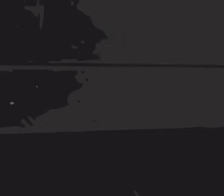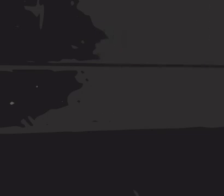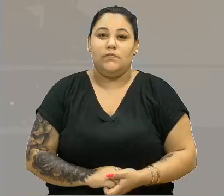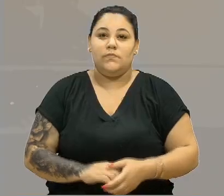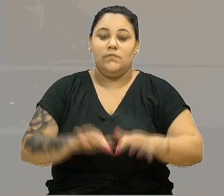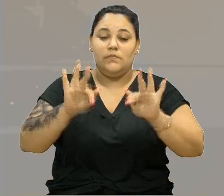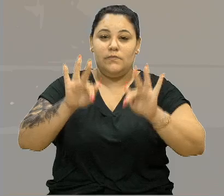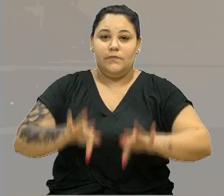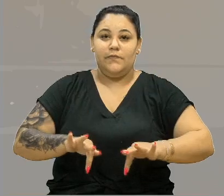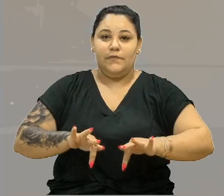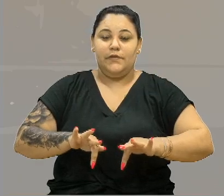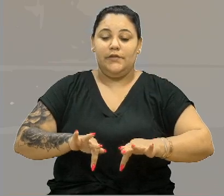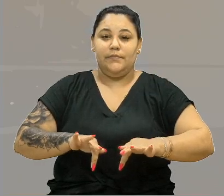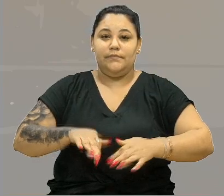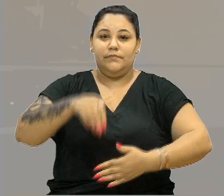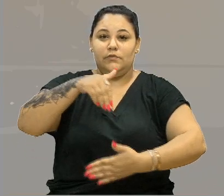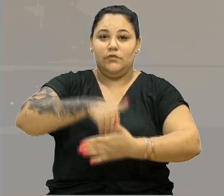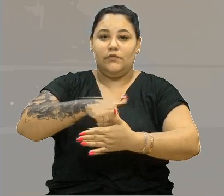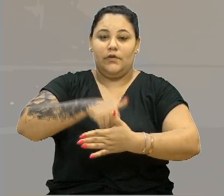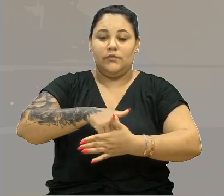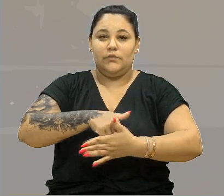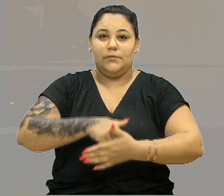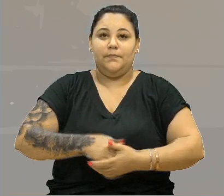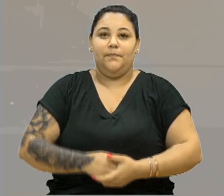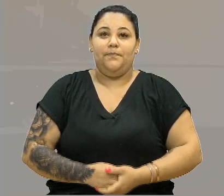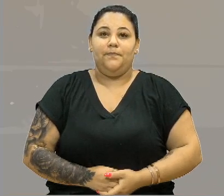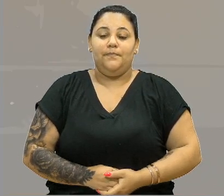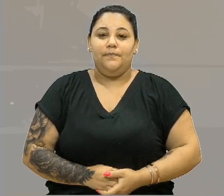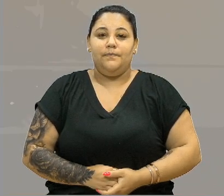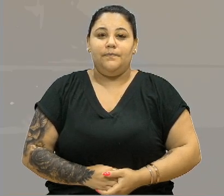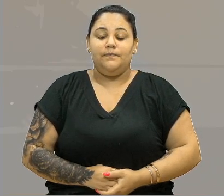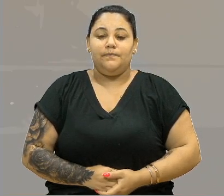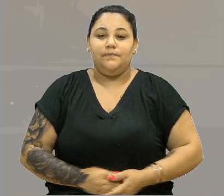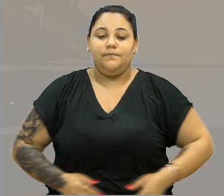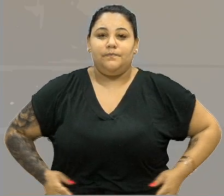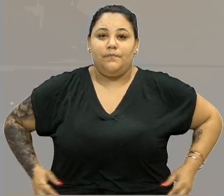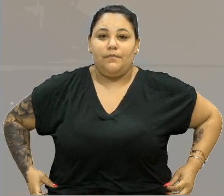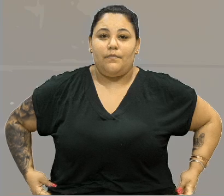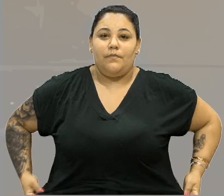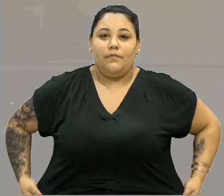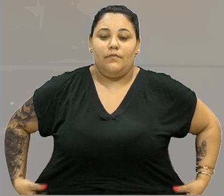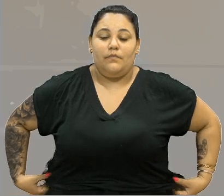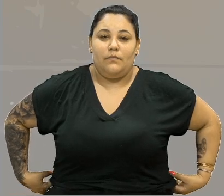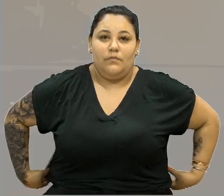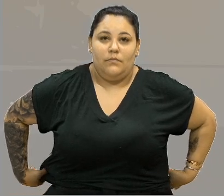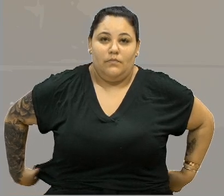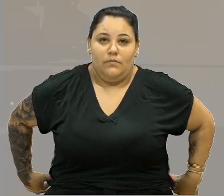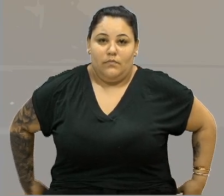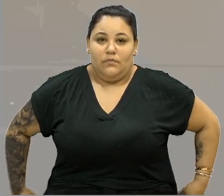Encerrado o registro dos votos, encerrada a votação.